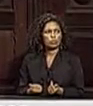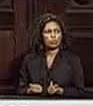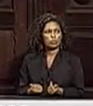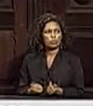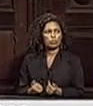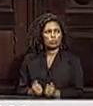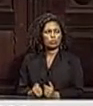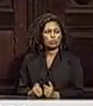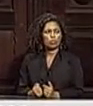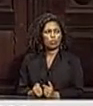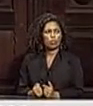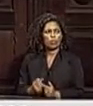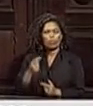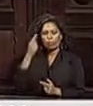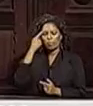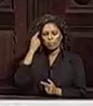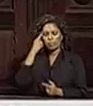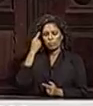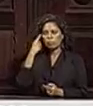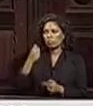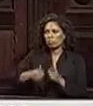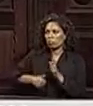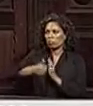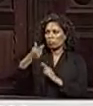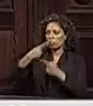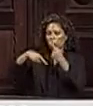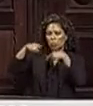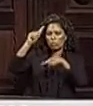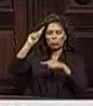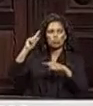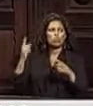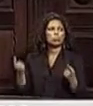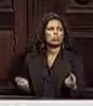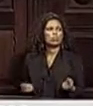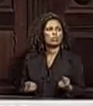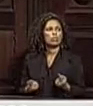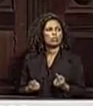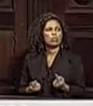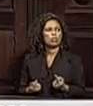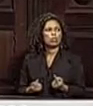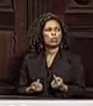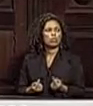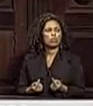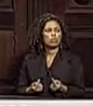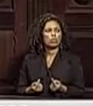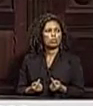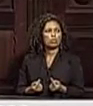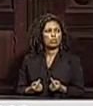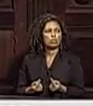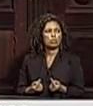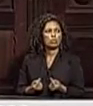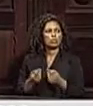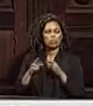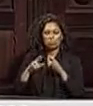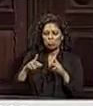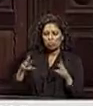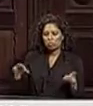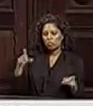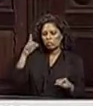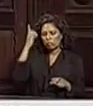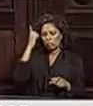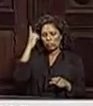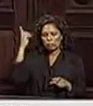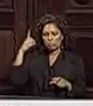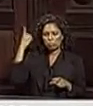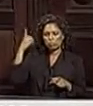ajuda na Comissão de Economia. Atualmente, por exemplo, tem um vice-presidente muito atuante, que é o deputado Carlos Osório, mas vários deputados e deputadas têm ajudado